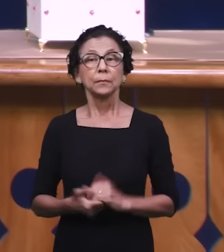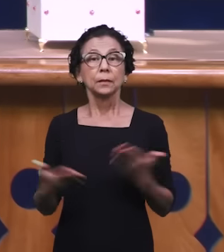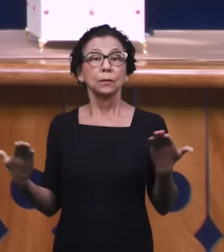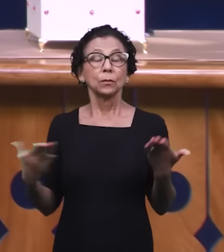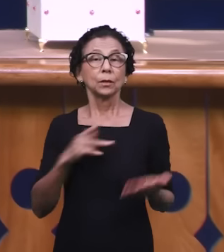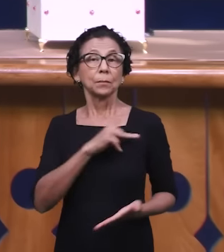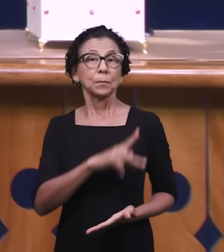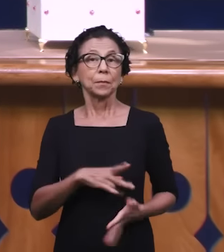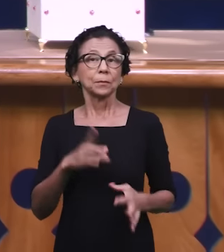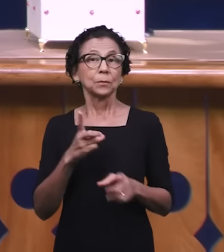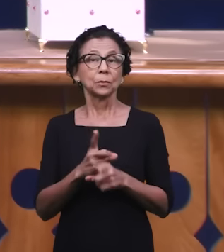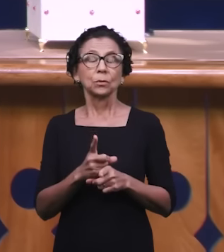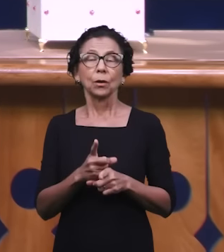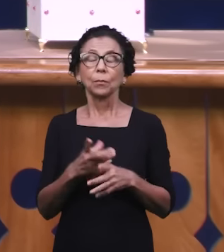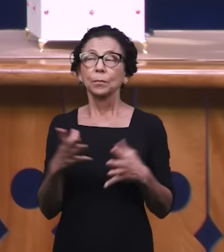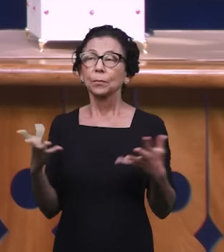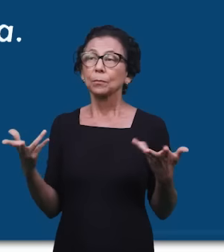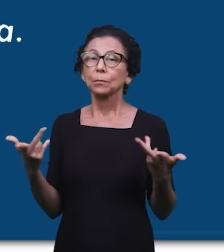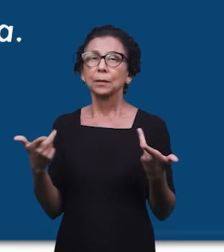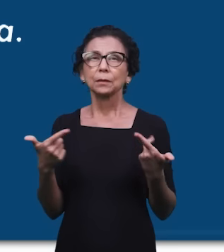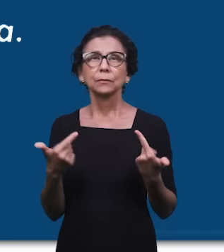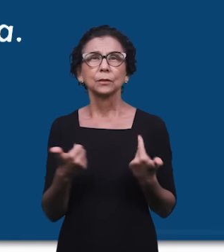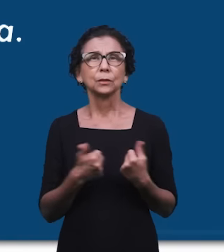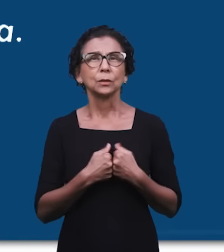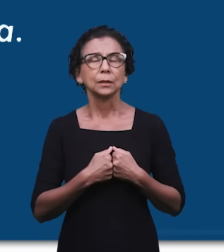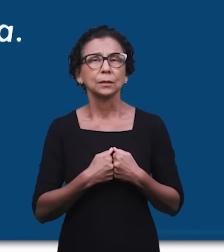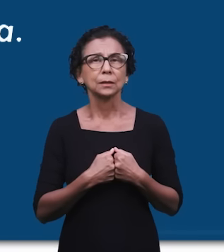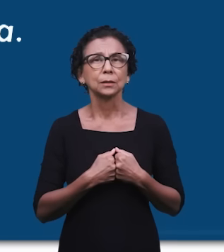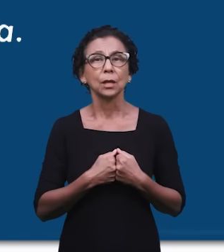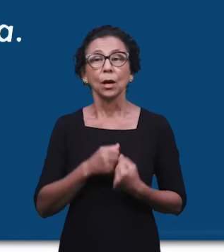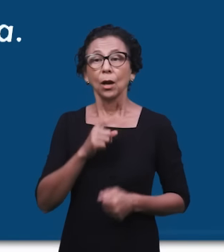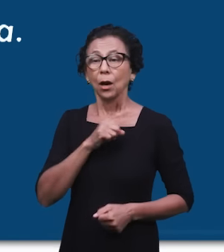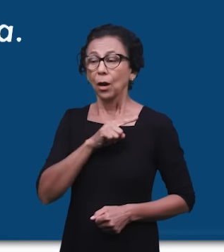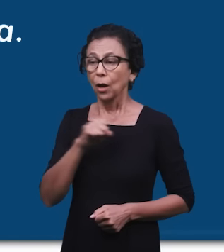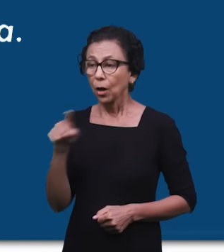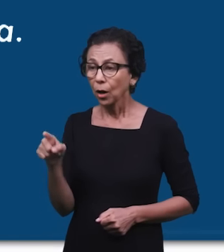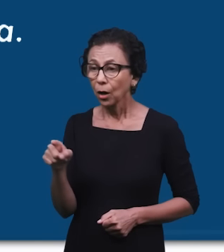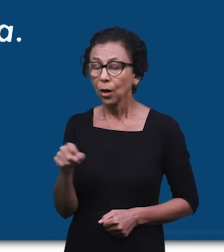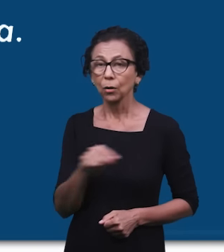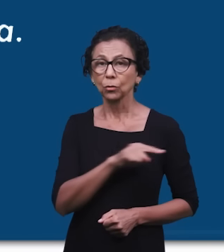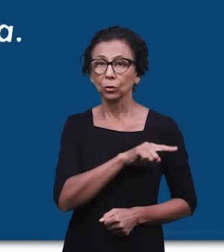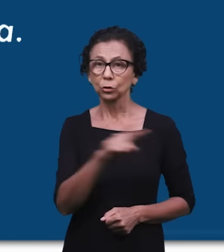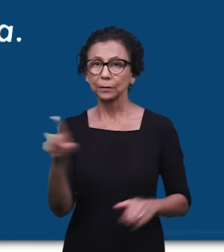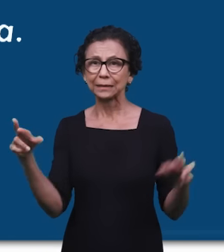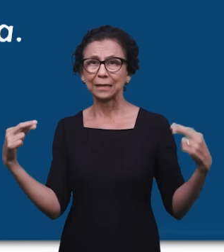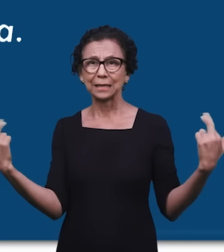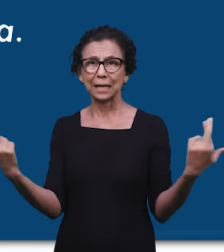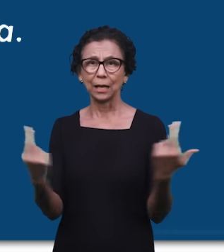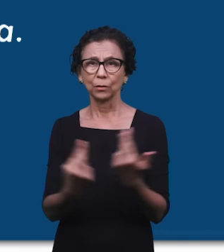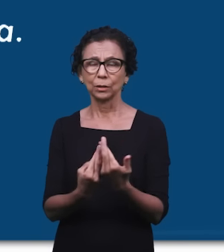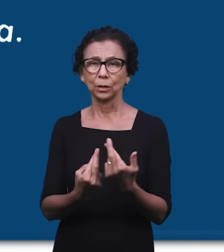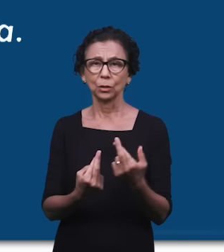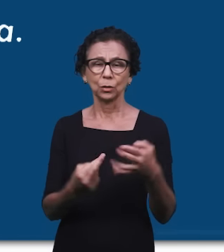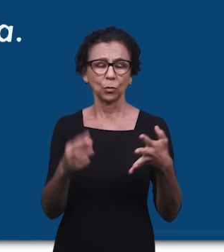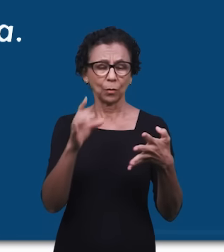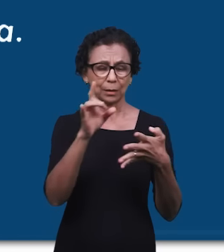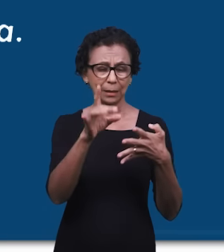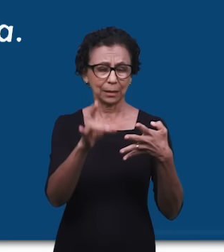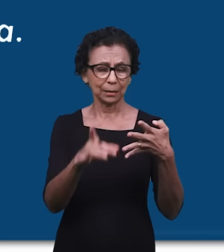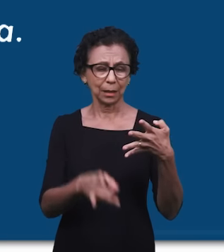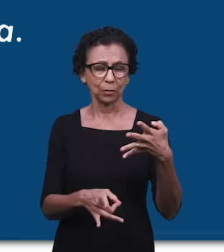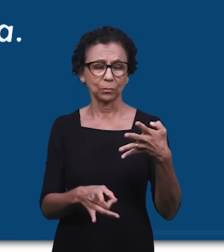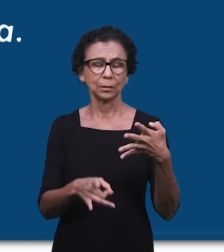olha, que fareis, pois, irmãos, quando vos ajunteis? Ou seja, quando vocês reunirem, cada um de vós tem salmo, tem doutrina,